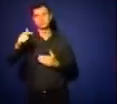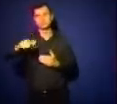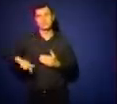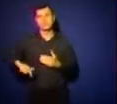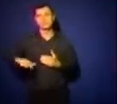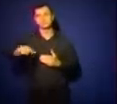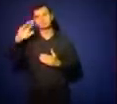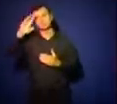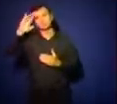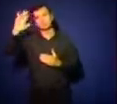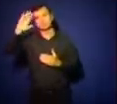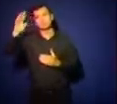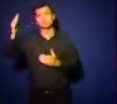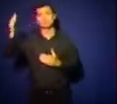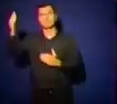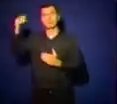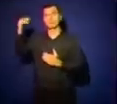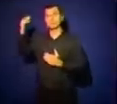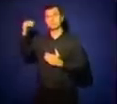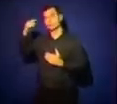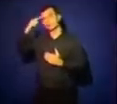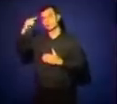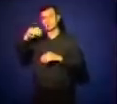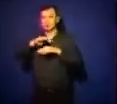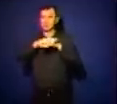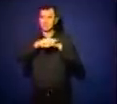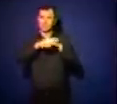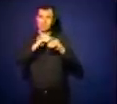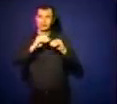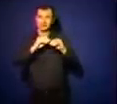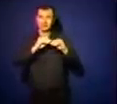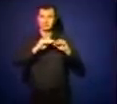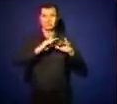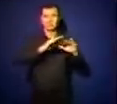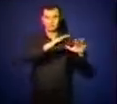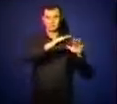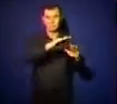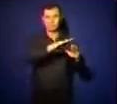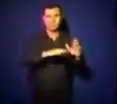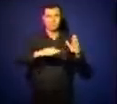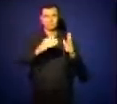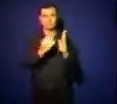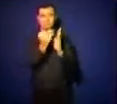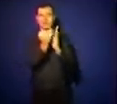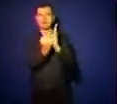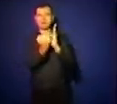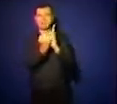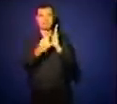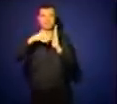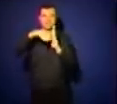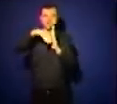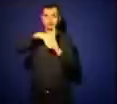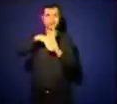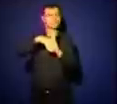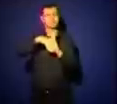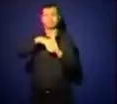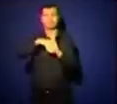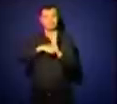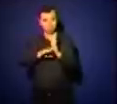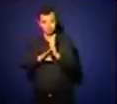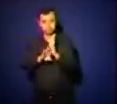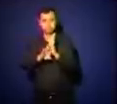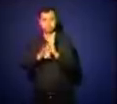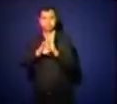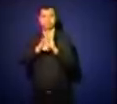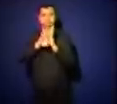imaginava naquela época que a pandemia gerar uma deflação prolongada e gerou uma inflação prolongado Então você deveria reavaliar né